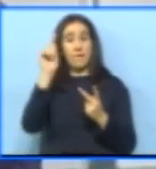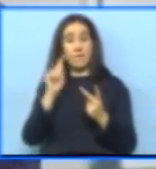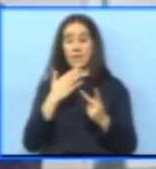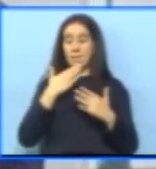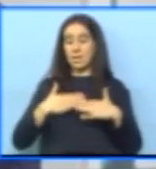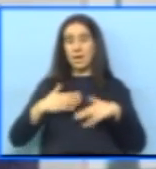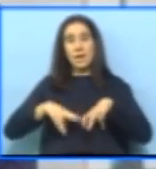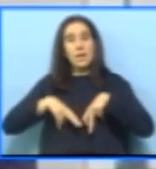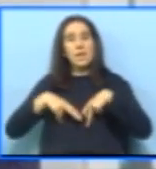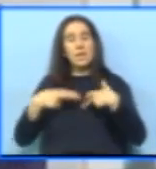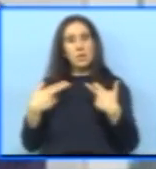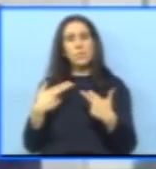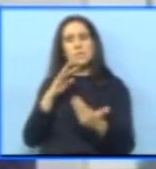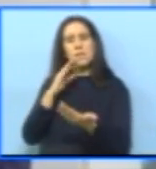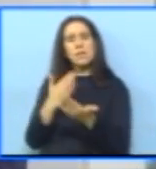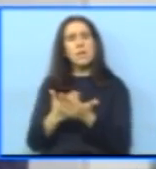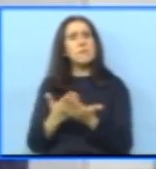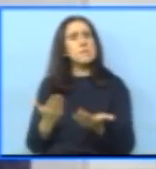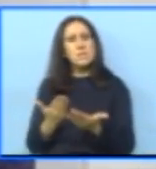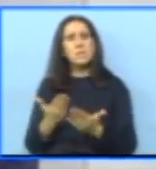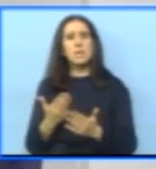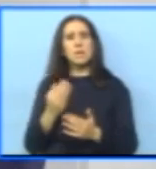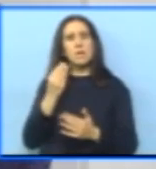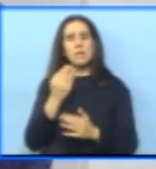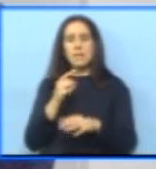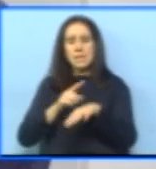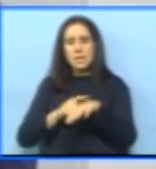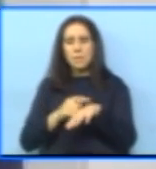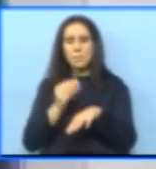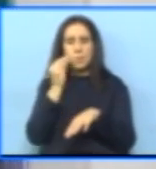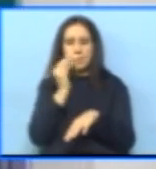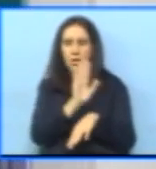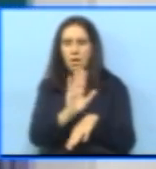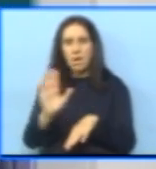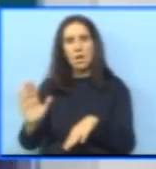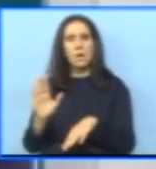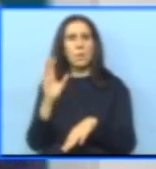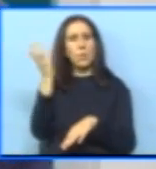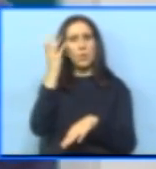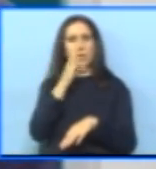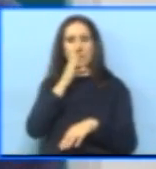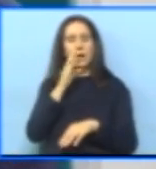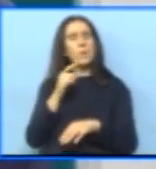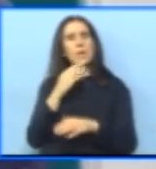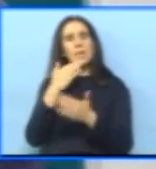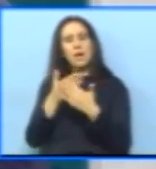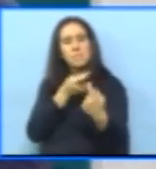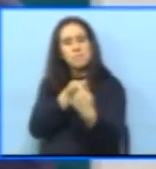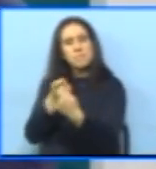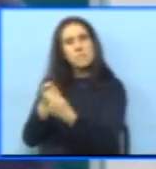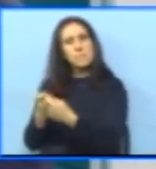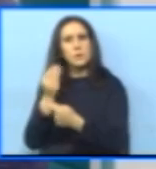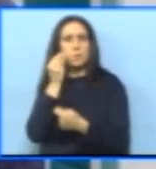enriquece quando é capaz de se traduzir na cultura de cada tempo. Eu não estou a dizer reduzir à cultura de cada tempo, mas dizer